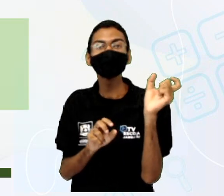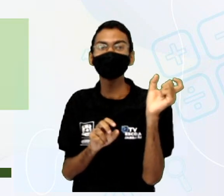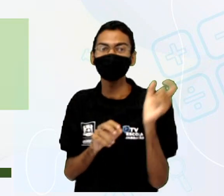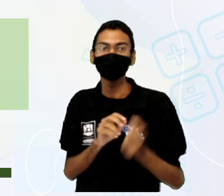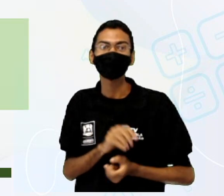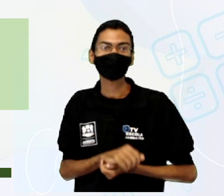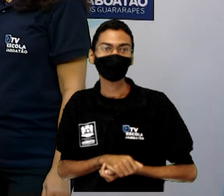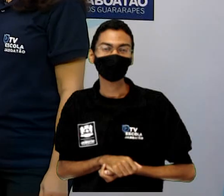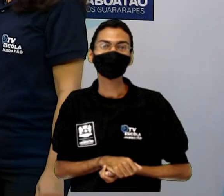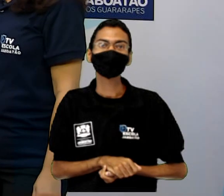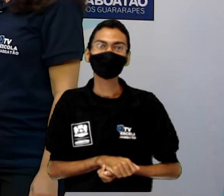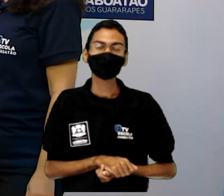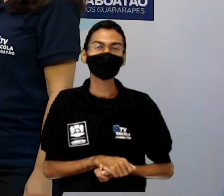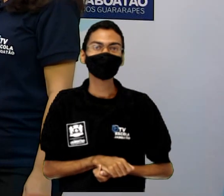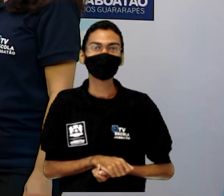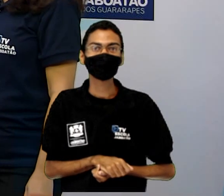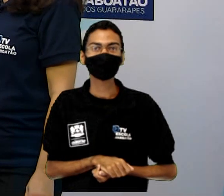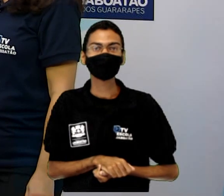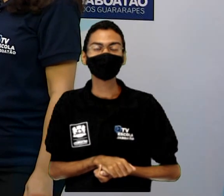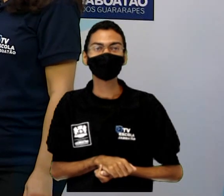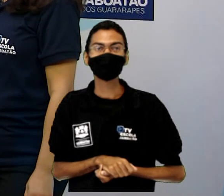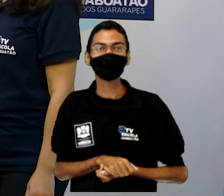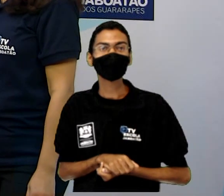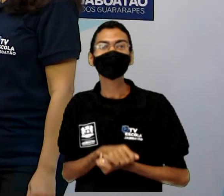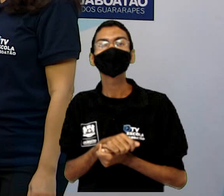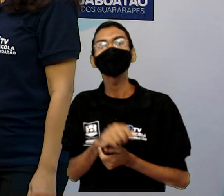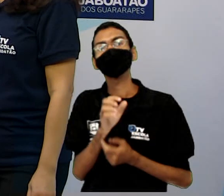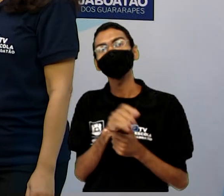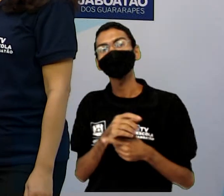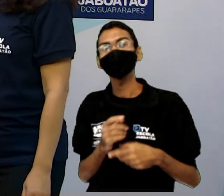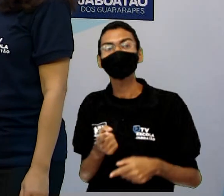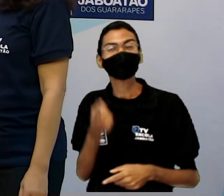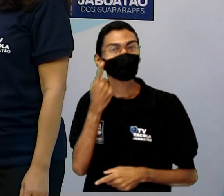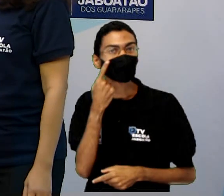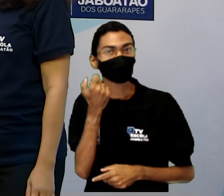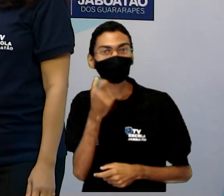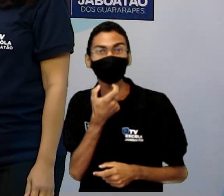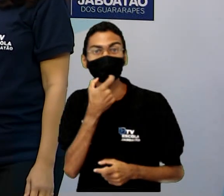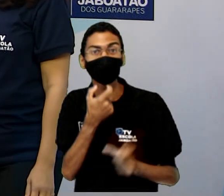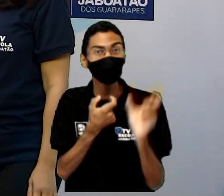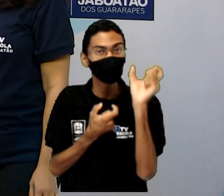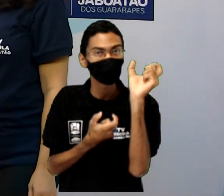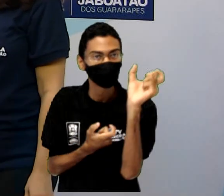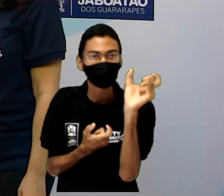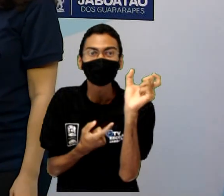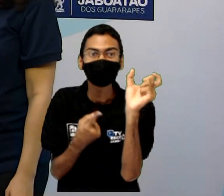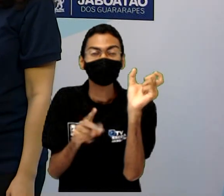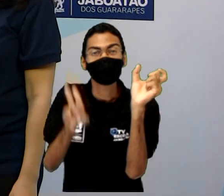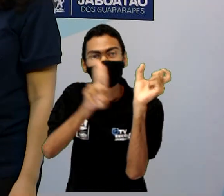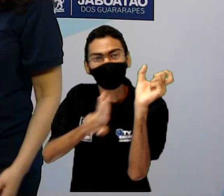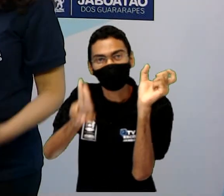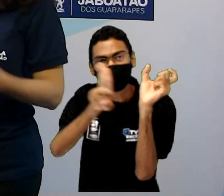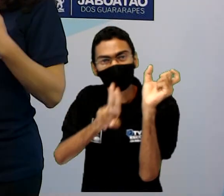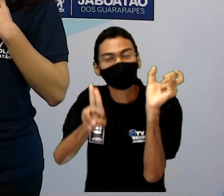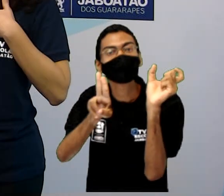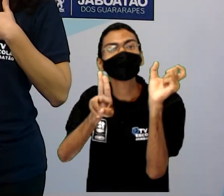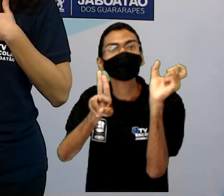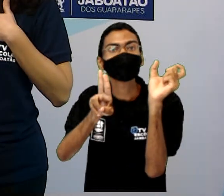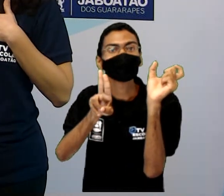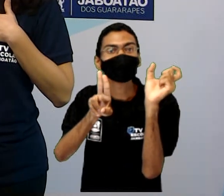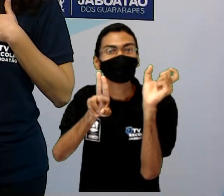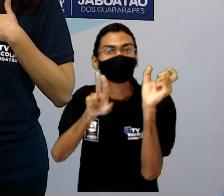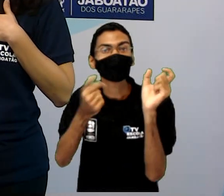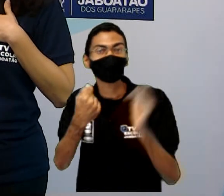are. O am, que a gente está vendo aqui, ele só vai ser utilizado com o pronome I,